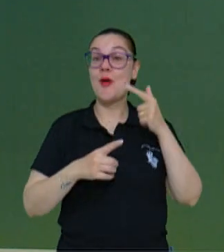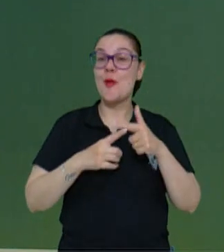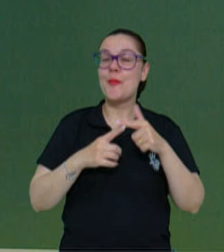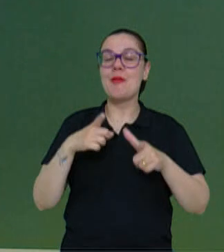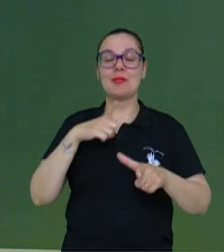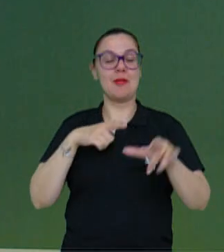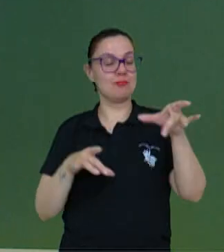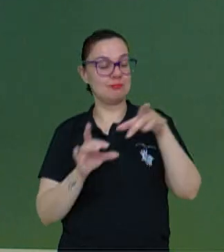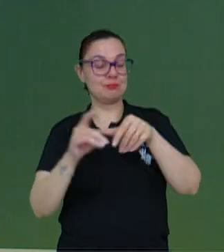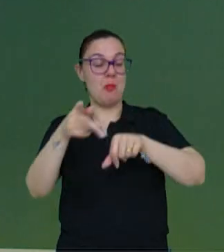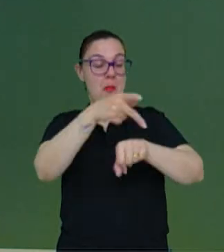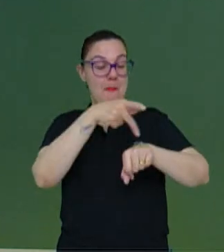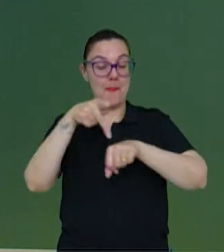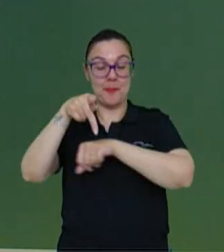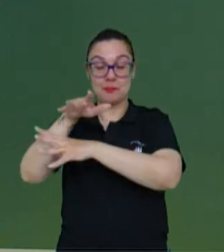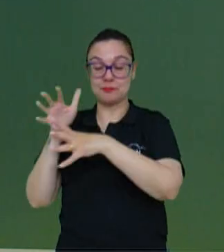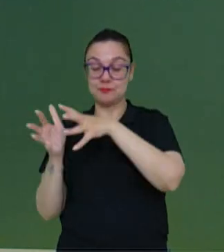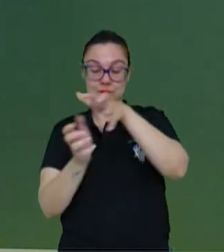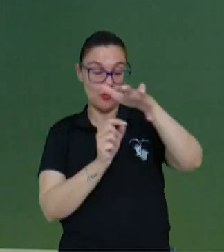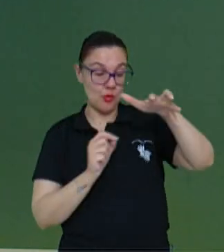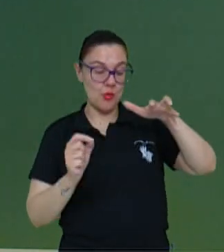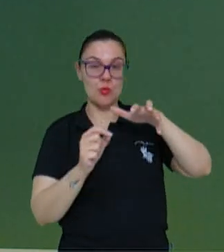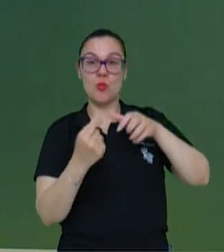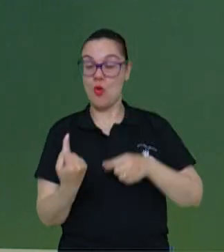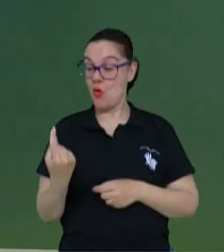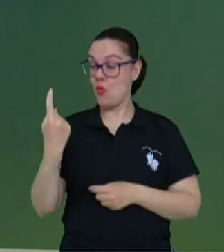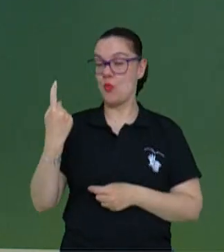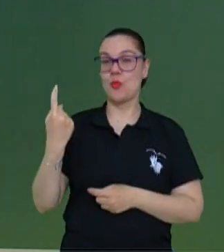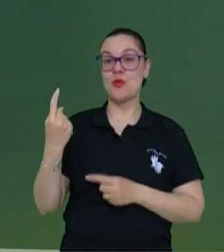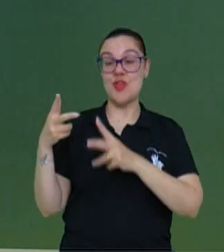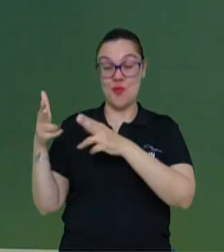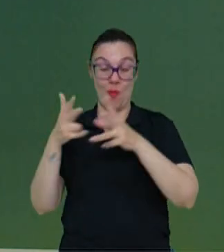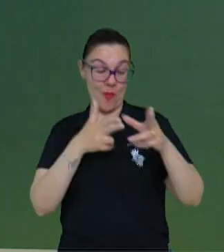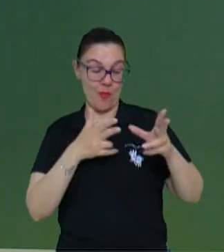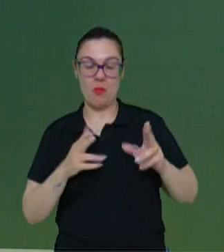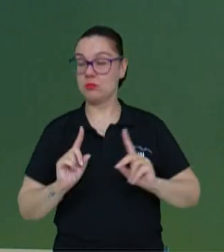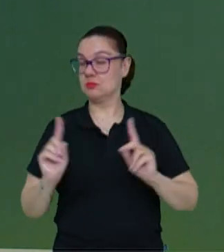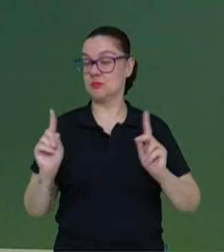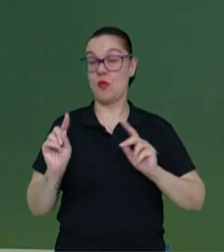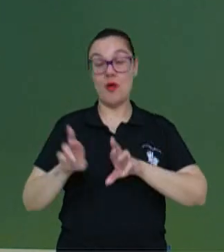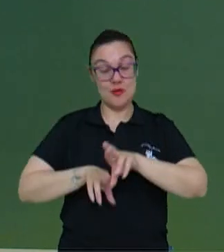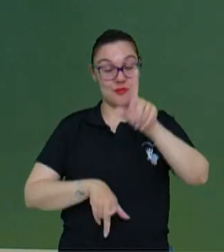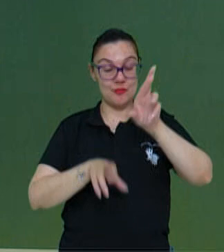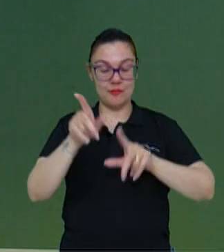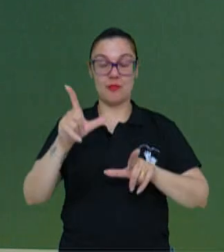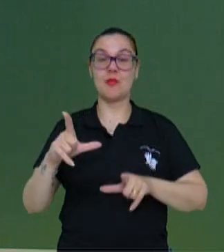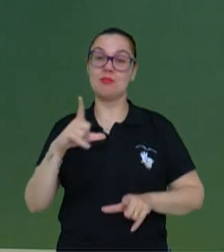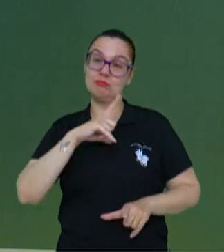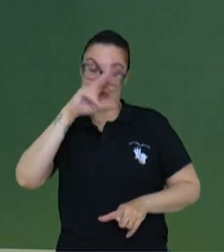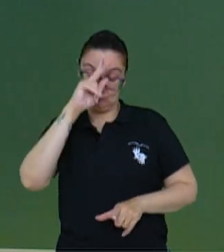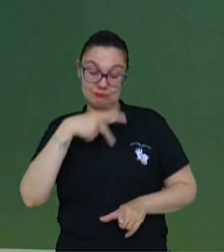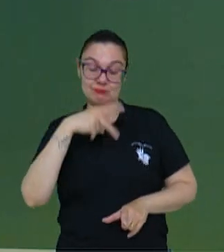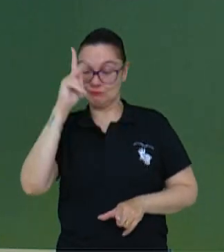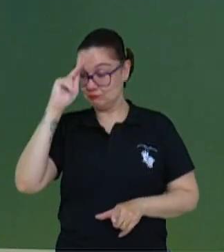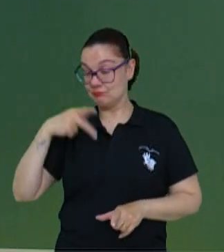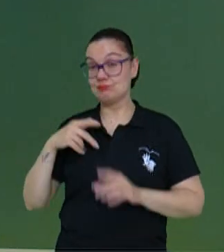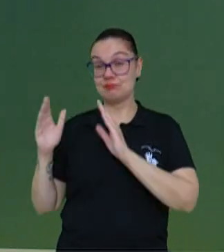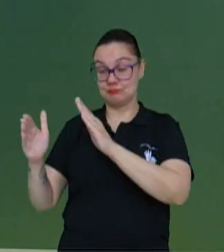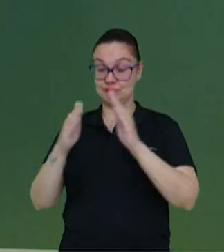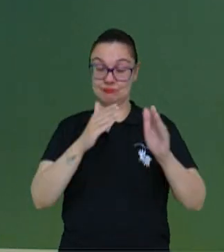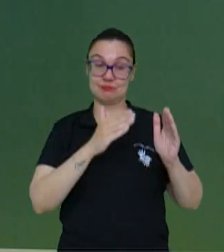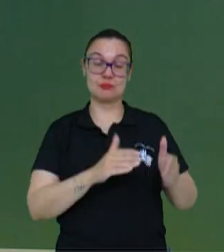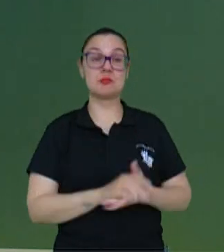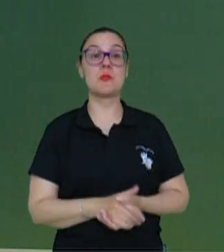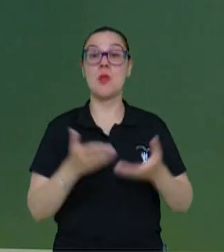em vários países do mundo e não é um igualzinho ao outro, né? Cada um tem as suas particularidades. O que é